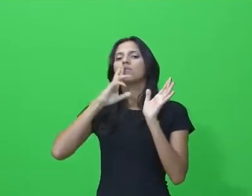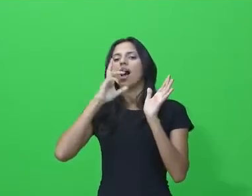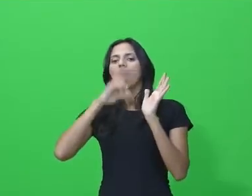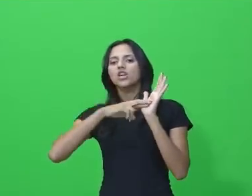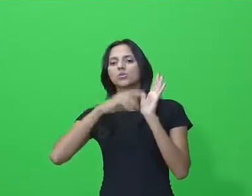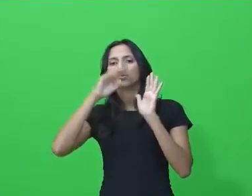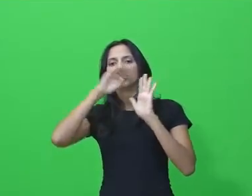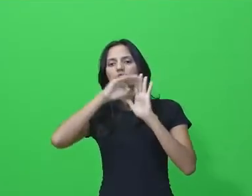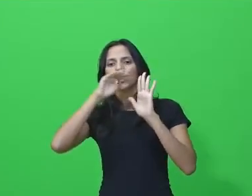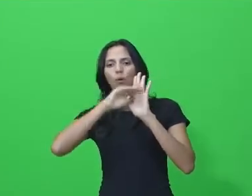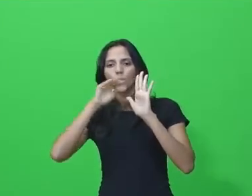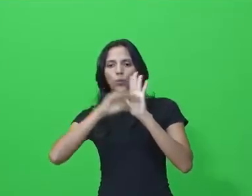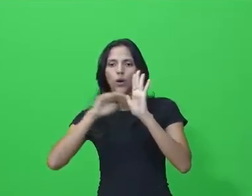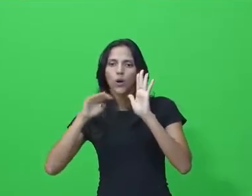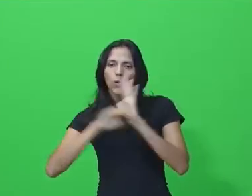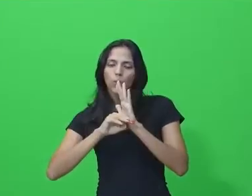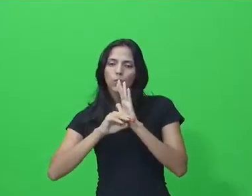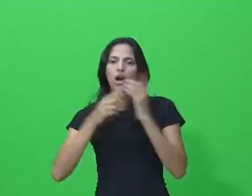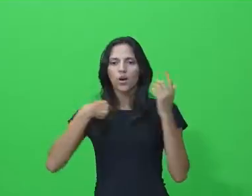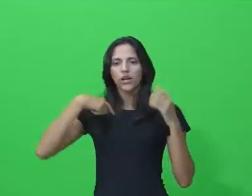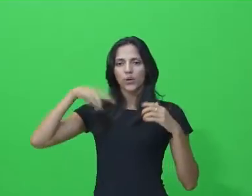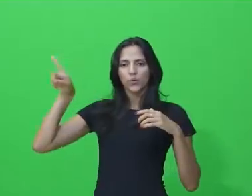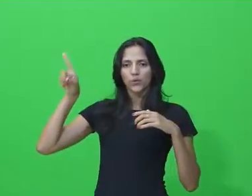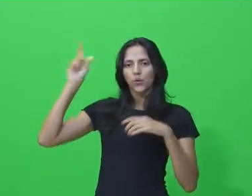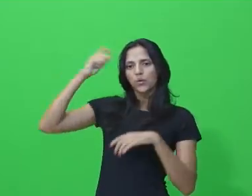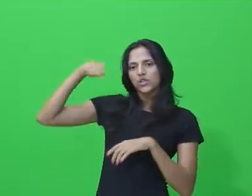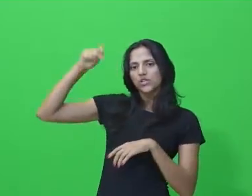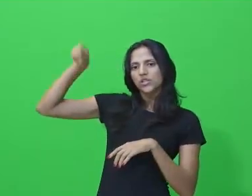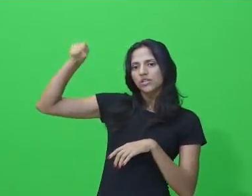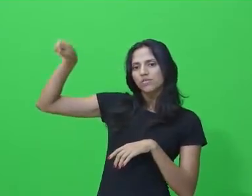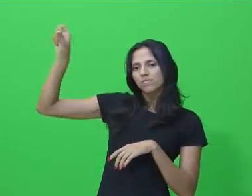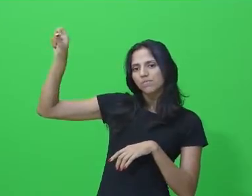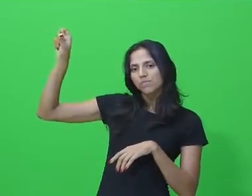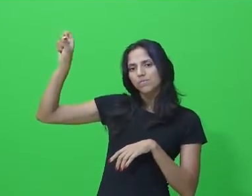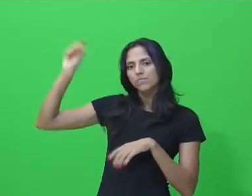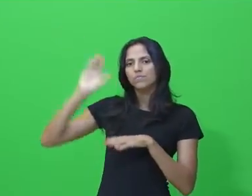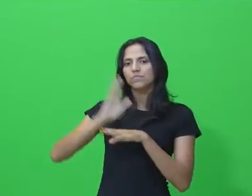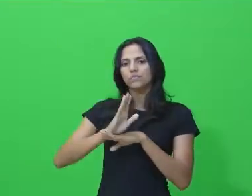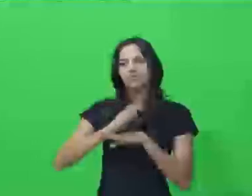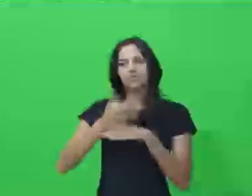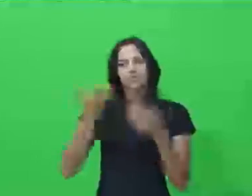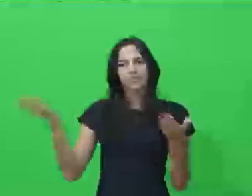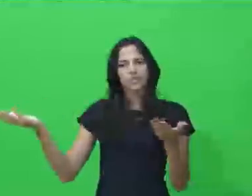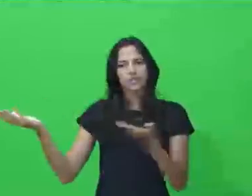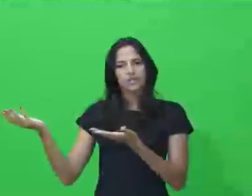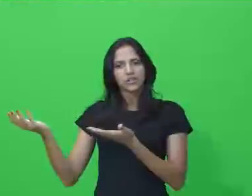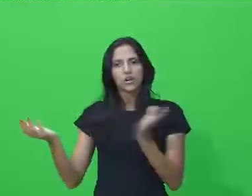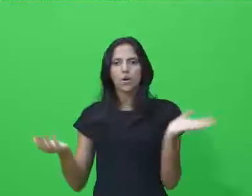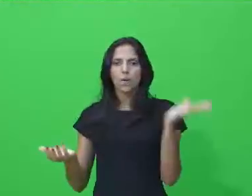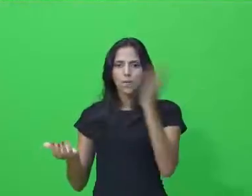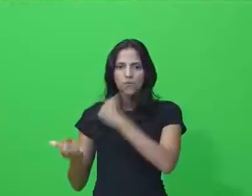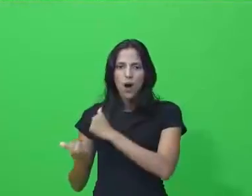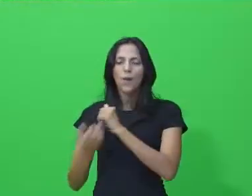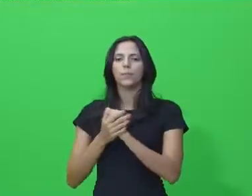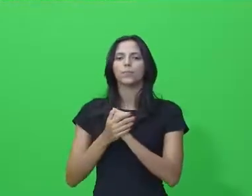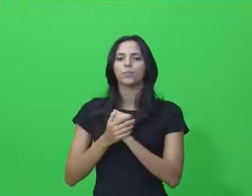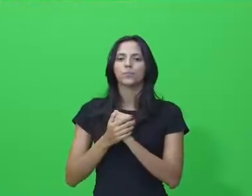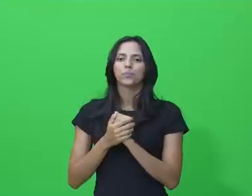ao nosso primeiro item. E agora eu vou ao quadro, chegou a hora do professor Aldemir. Vamos lá no quadro, vamos ver o nosso primeiro